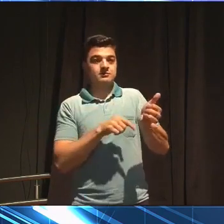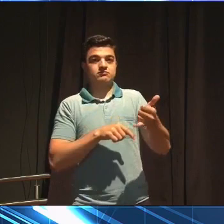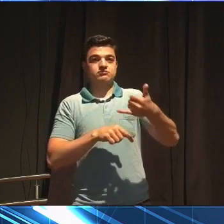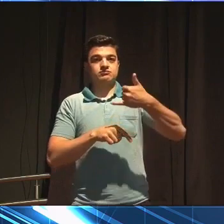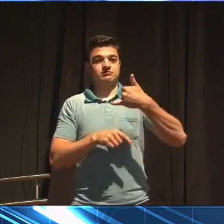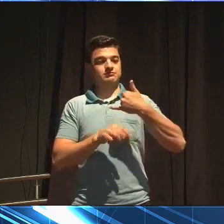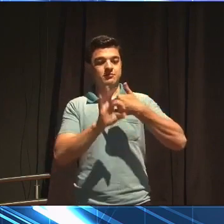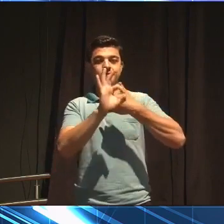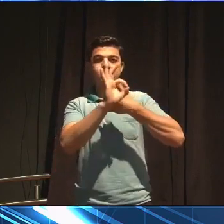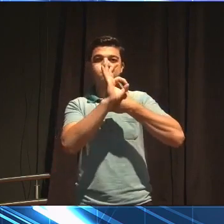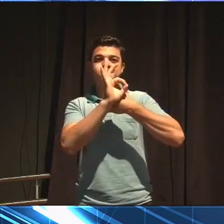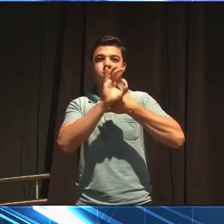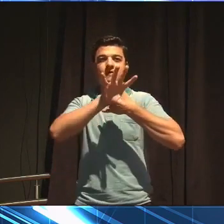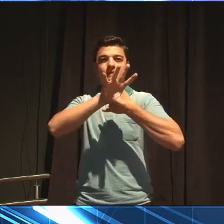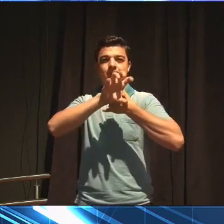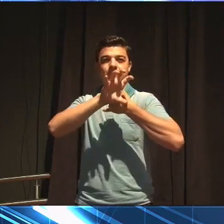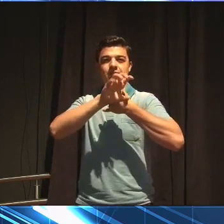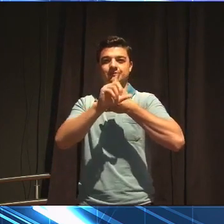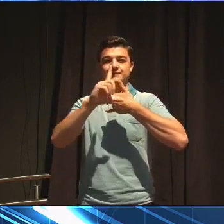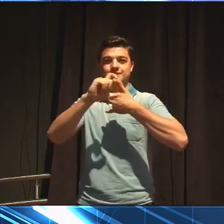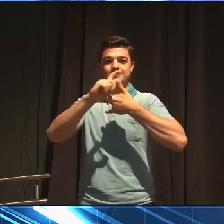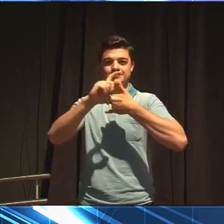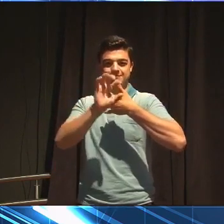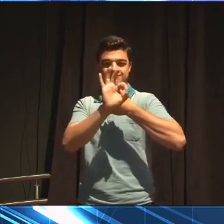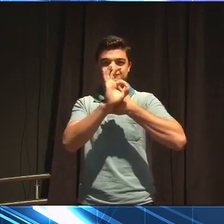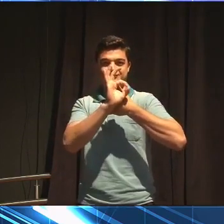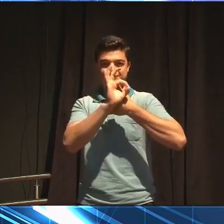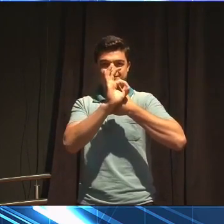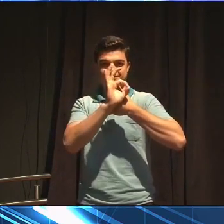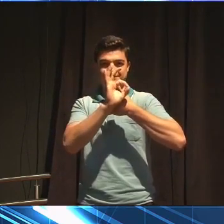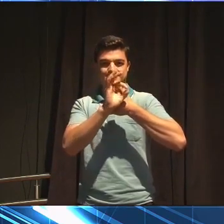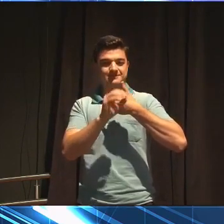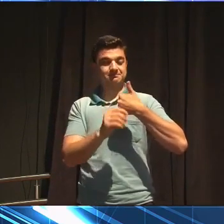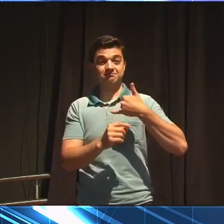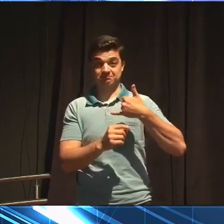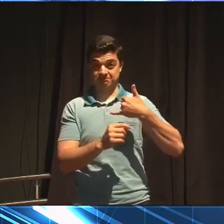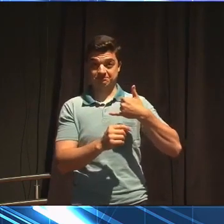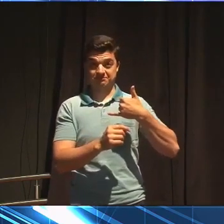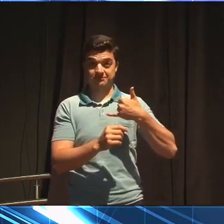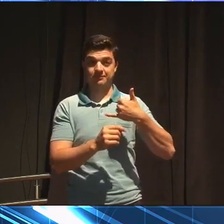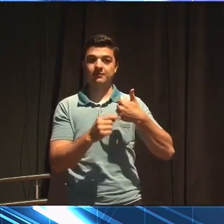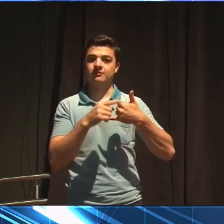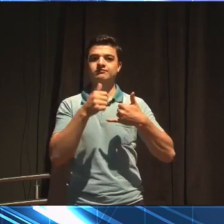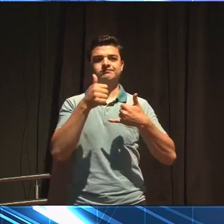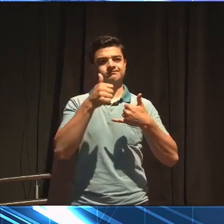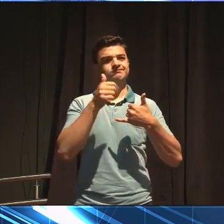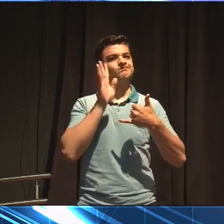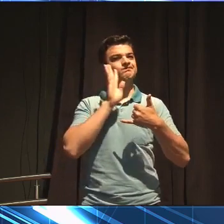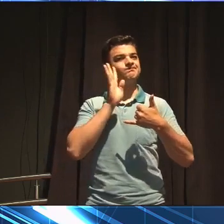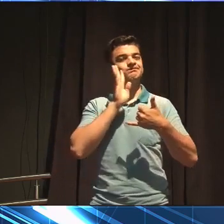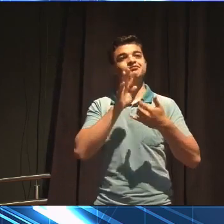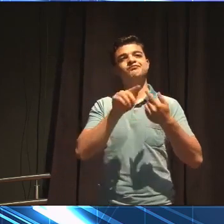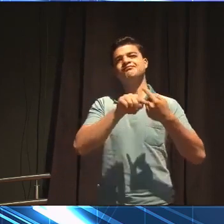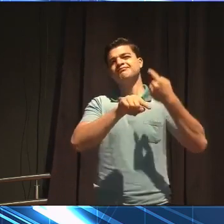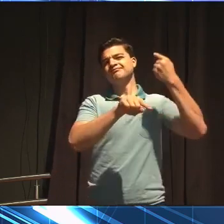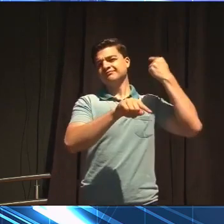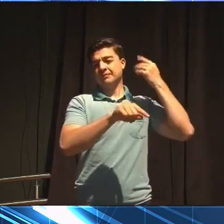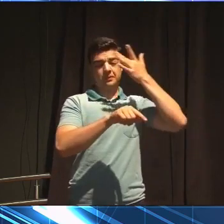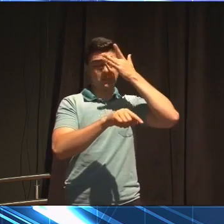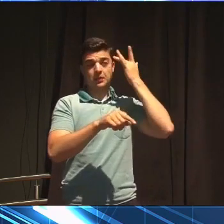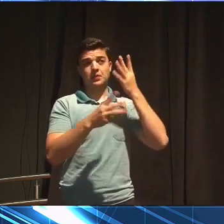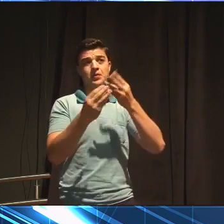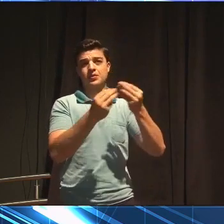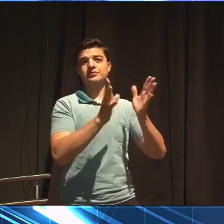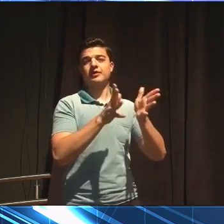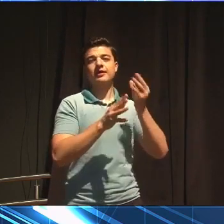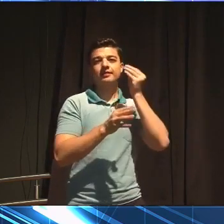câmera fotográfica é um negócio bem interessante, porque várias pessoas tentaram, criar, algumas tiveram mais sucessos,